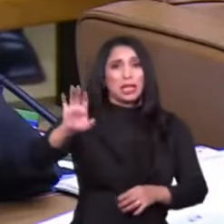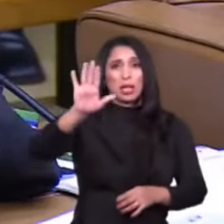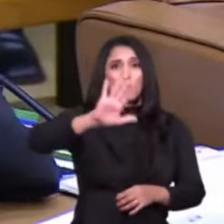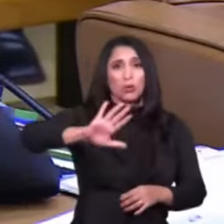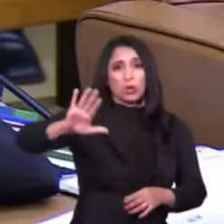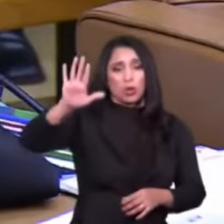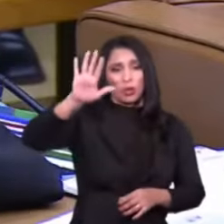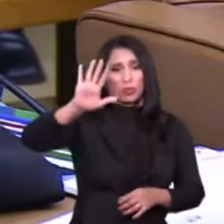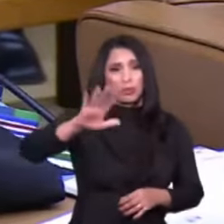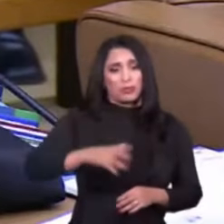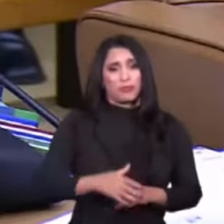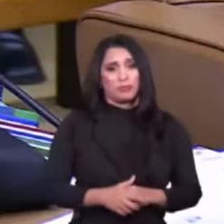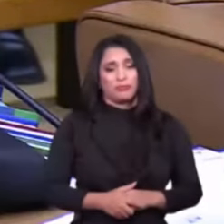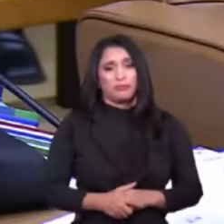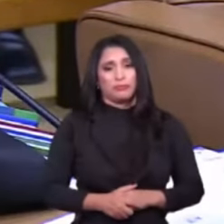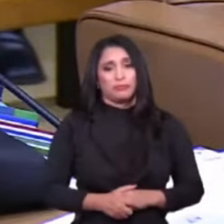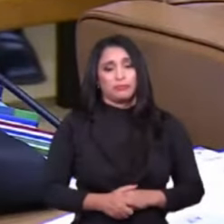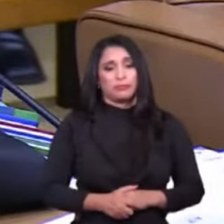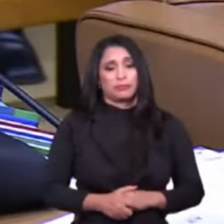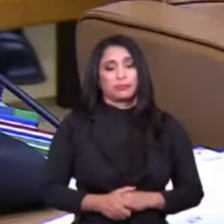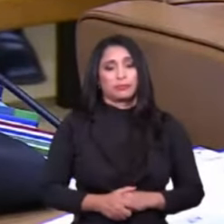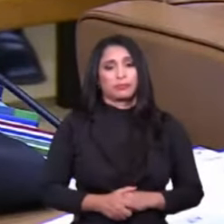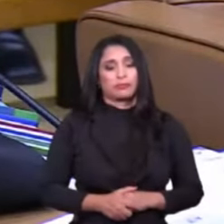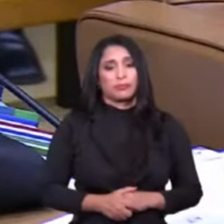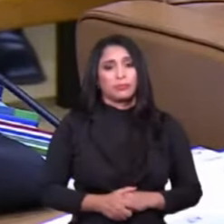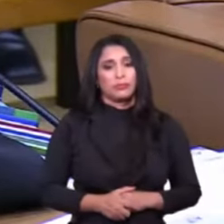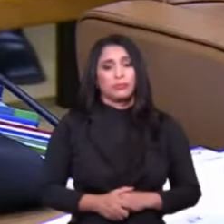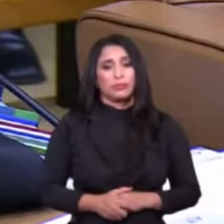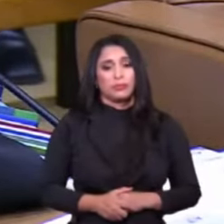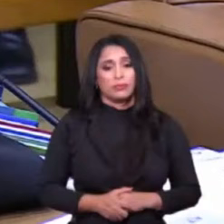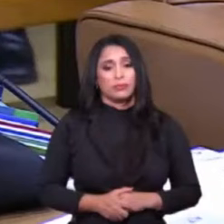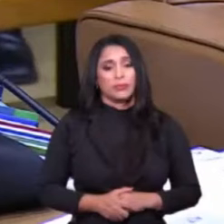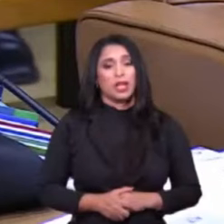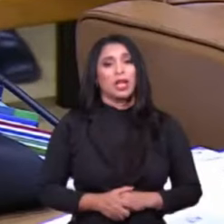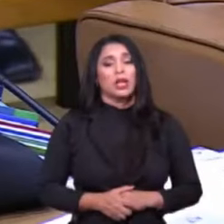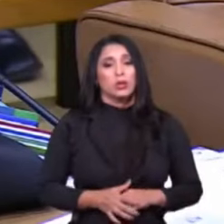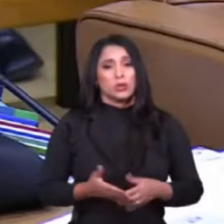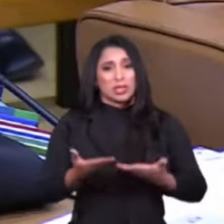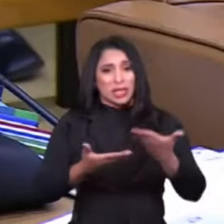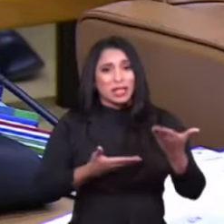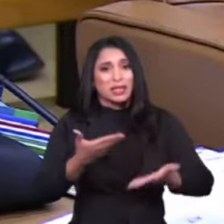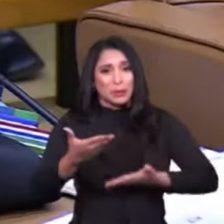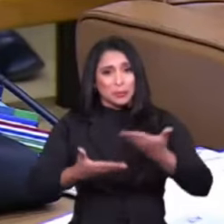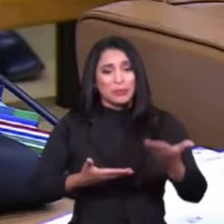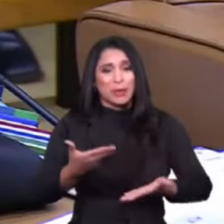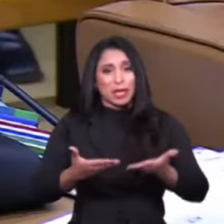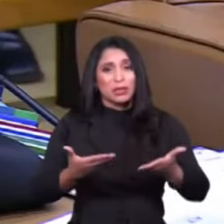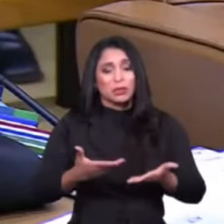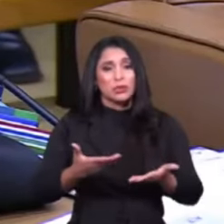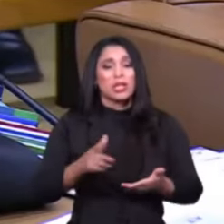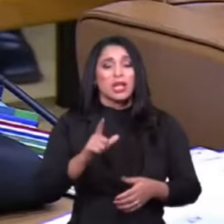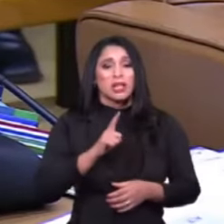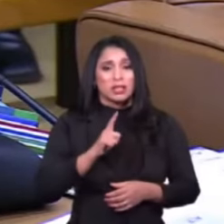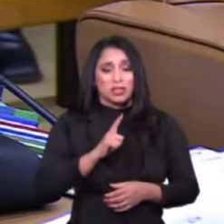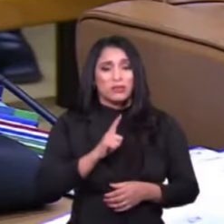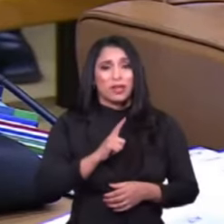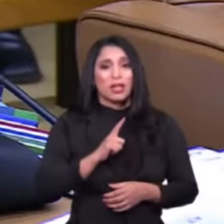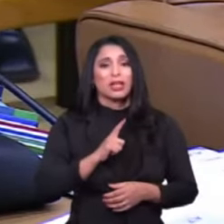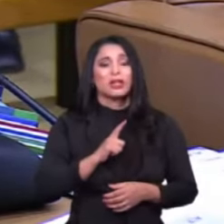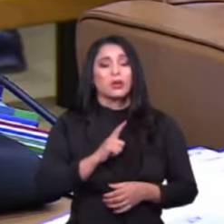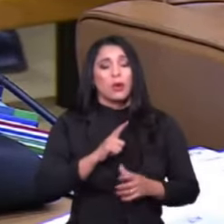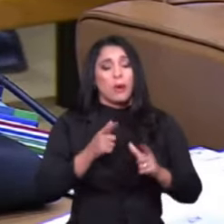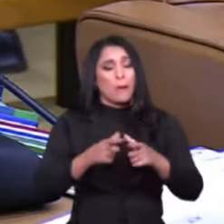Central. Houve um aumento significativo nas admissões de tratamento relacionados ao uso de cannabis.